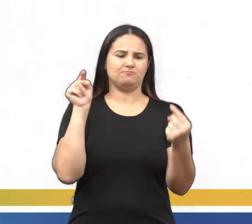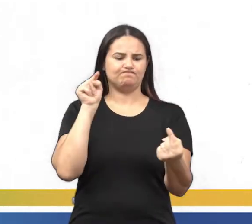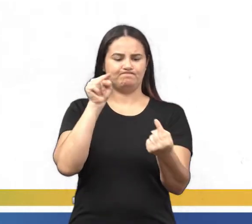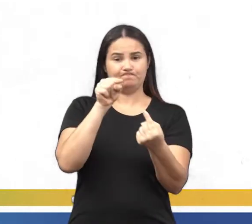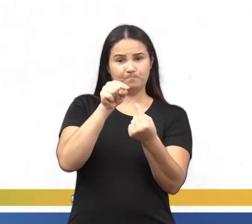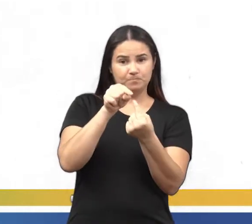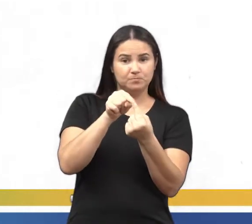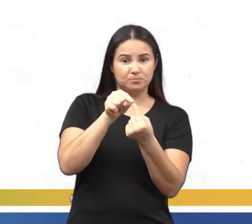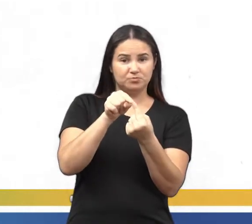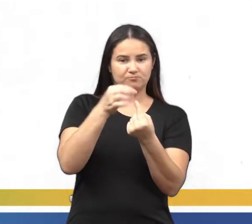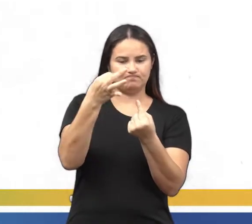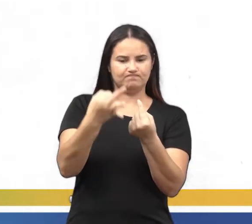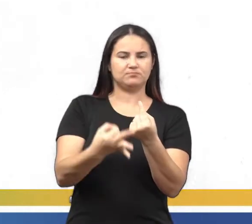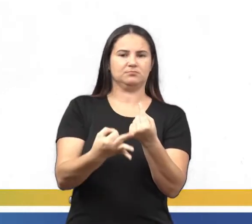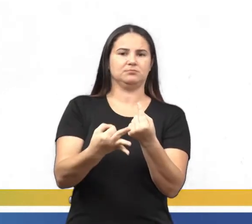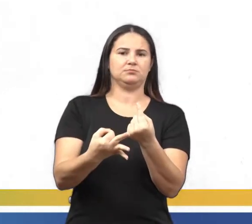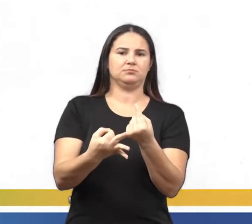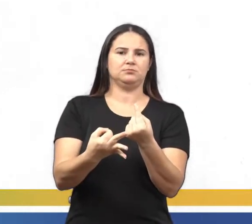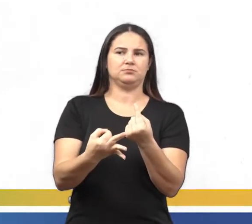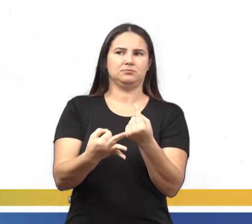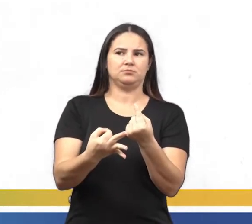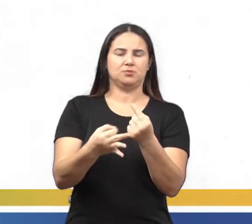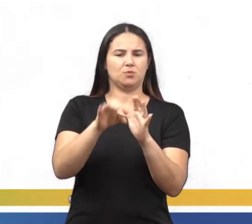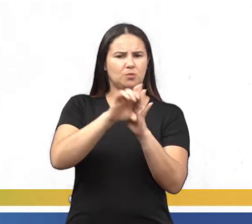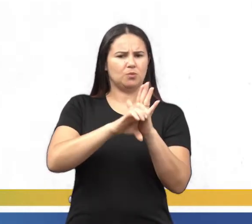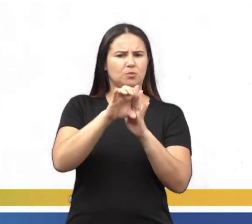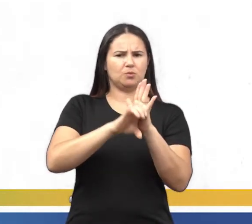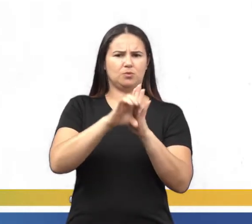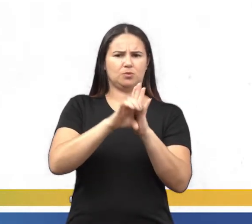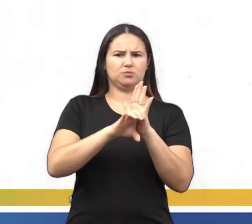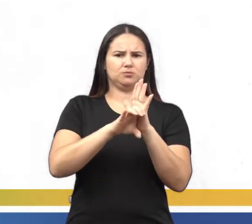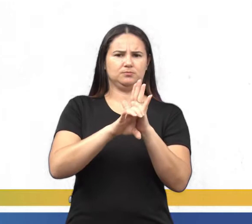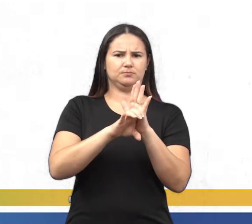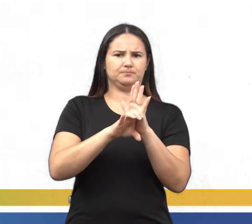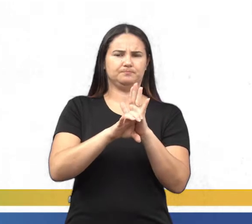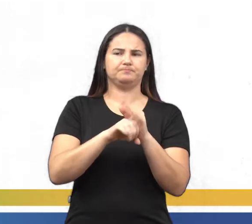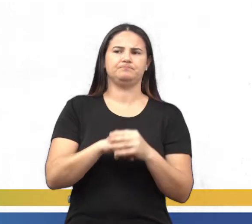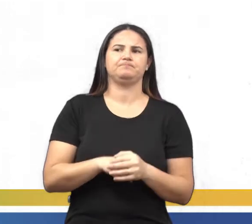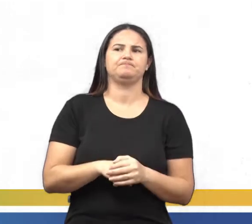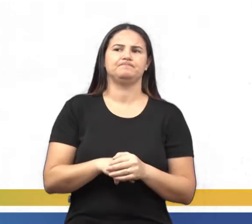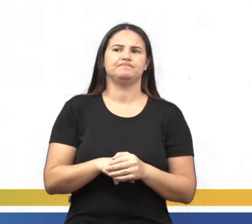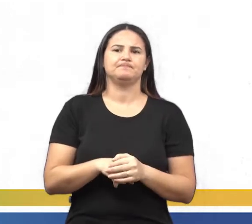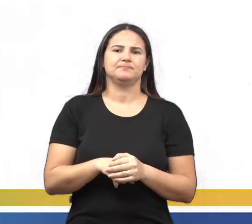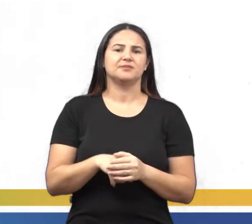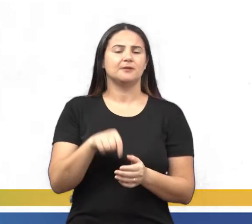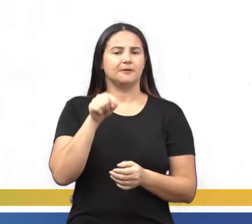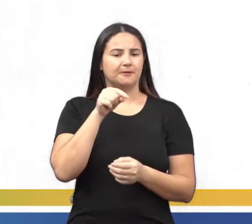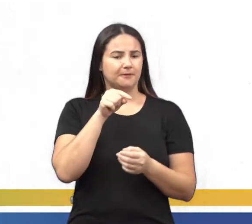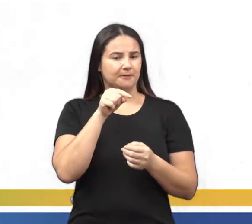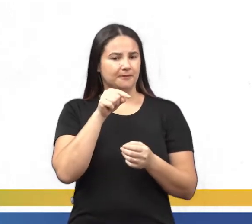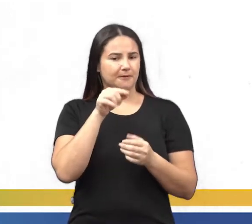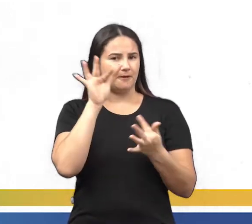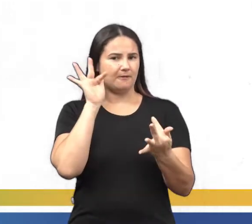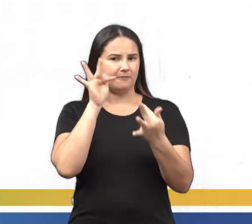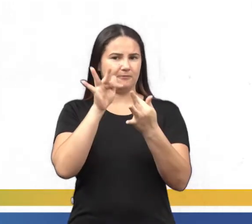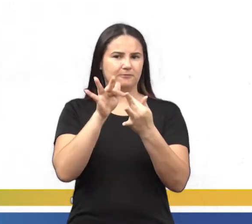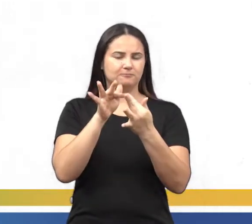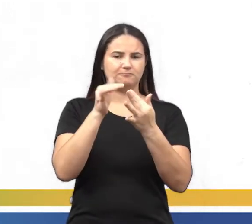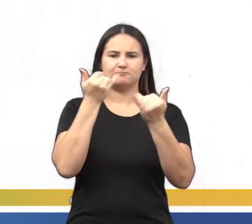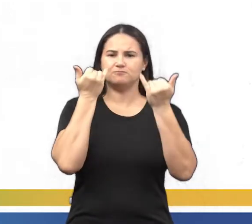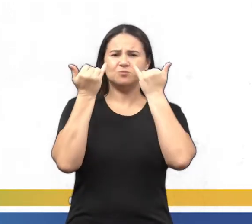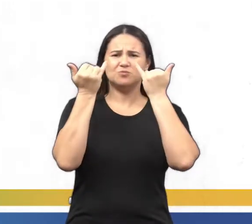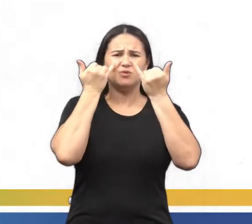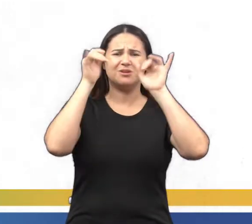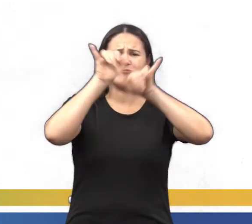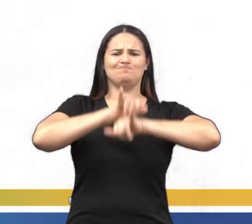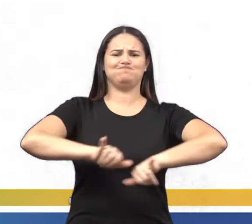de objetividade e a ênfase é no conteúdo. Então, essa função é só de informar. É a função onde eu